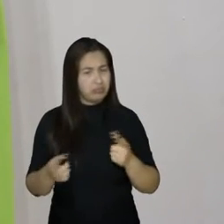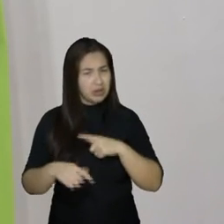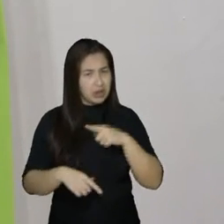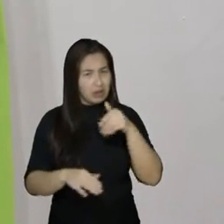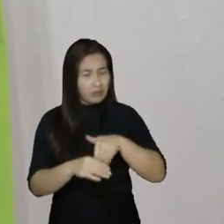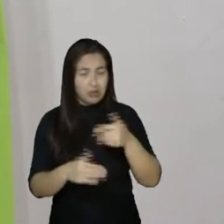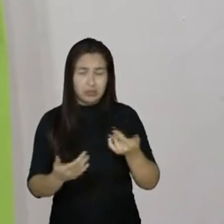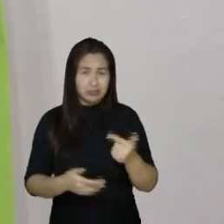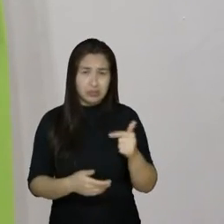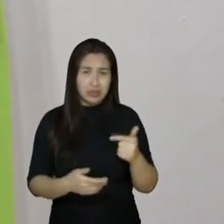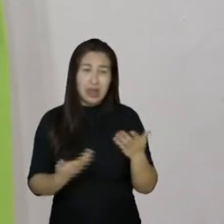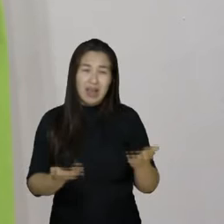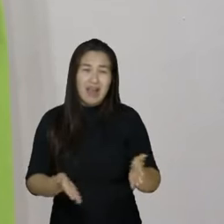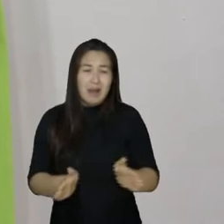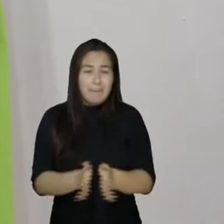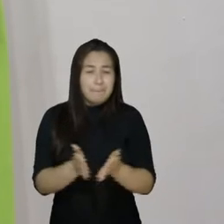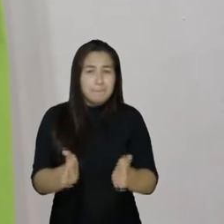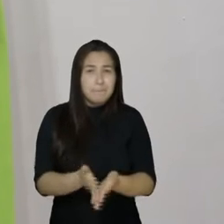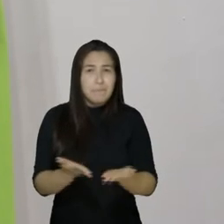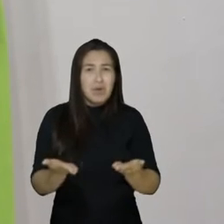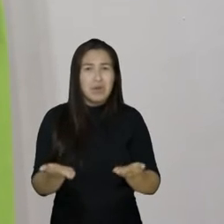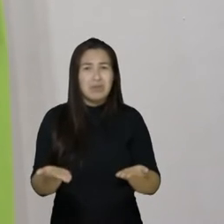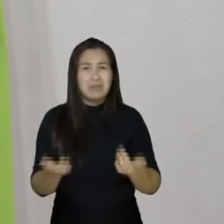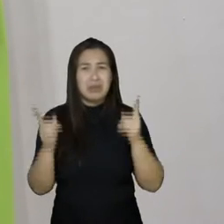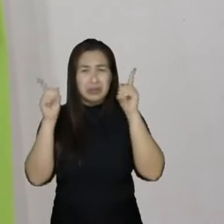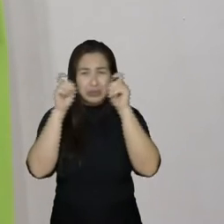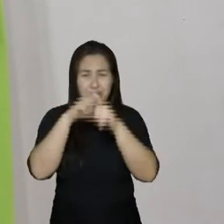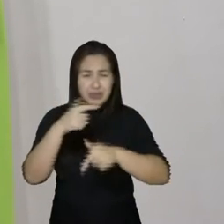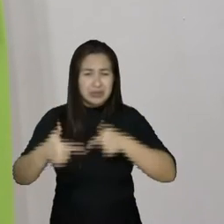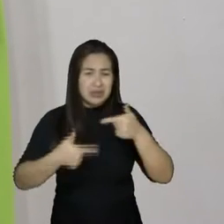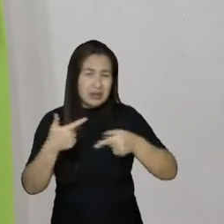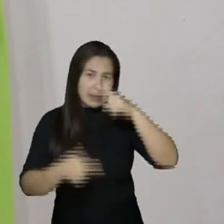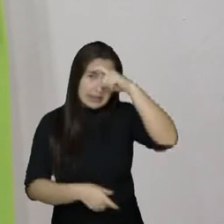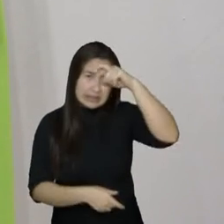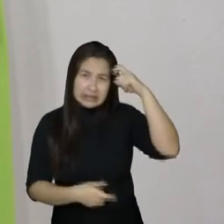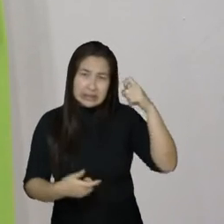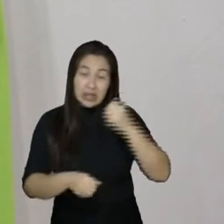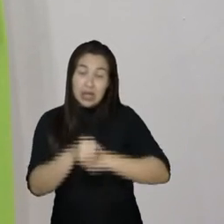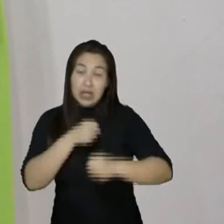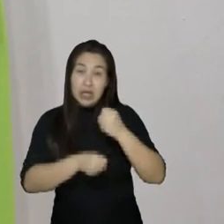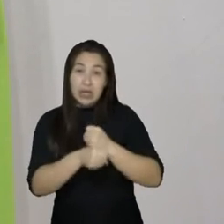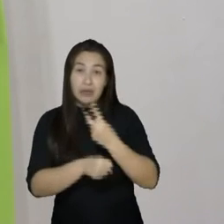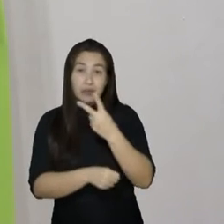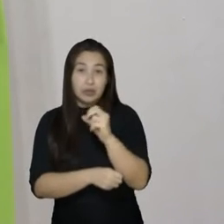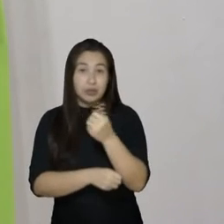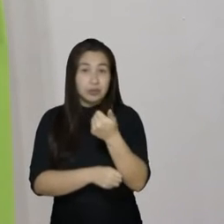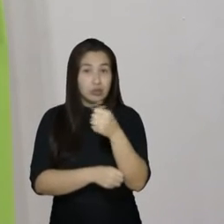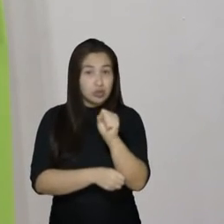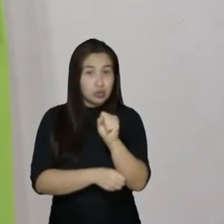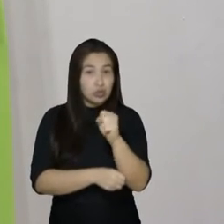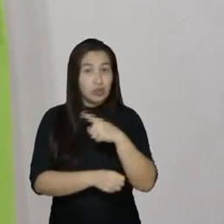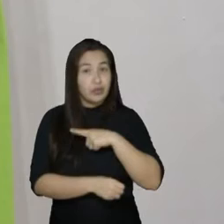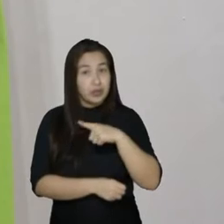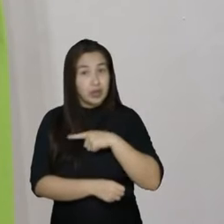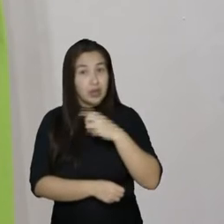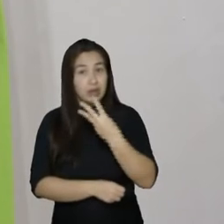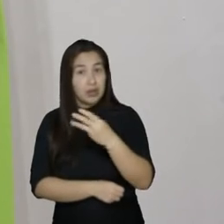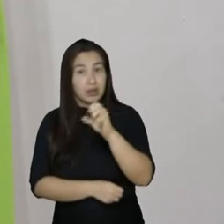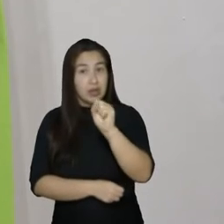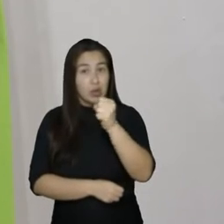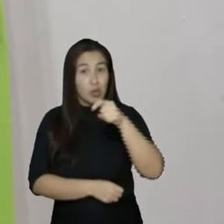Precarização dos trabalhadores. Em 2018, tínhamos 38 milhões de